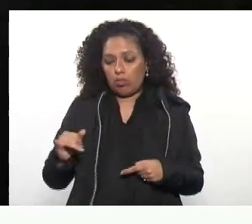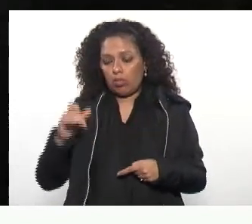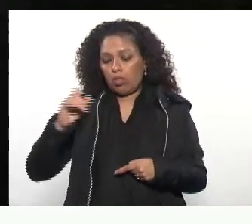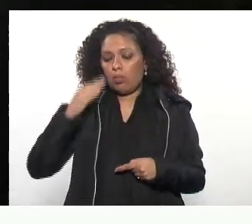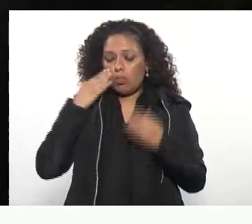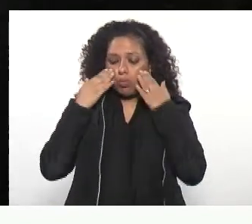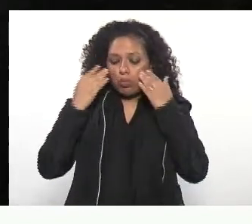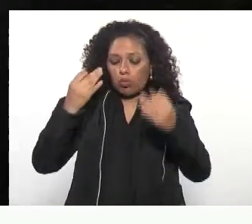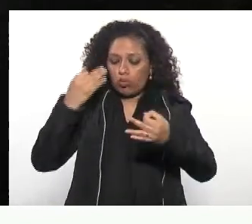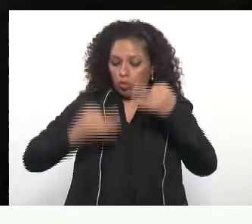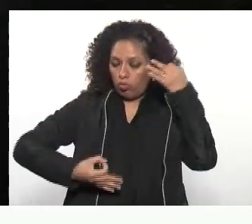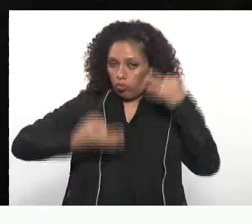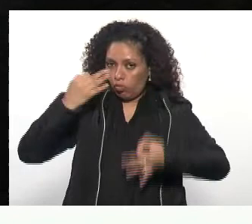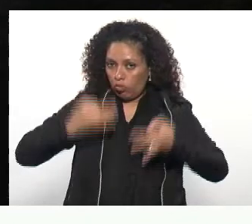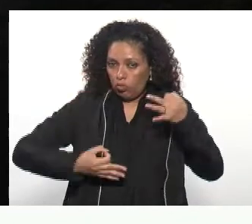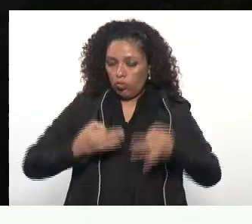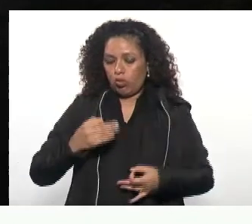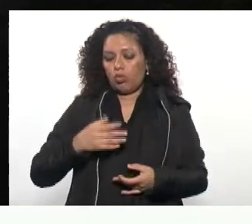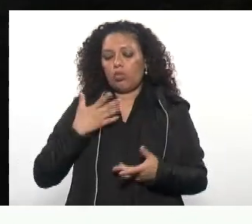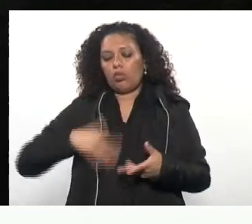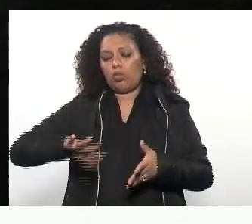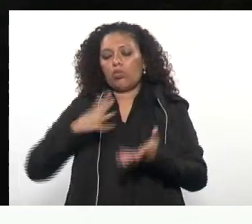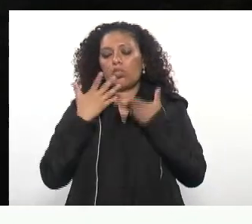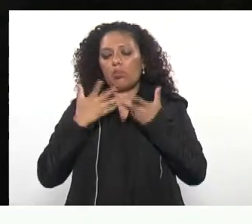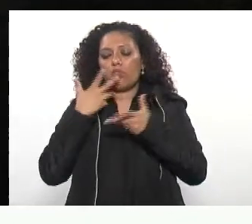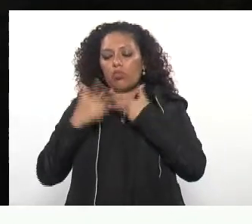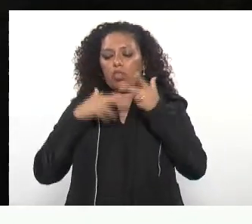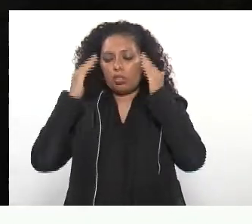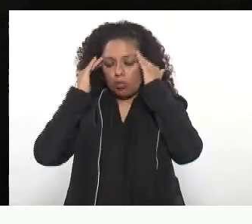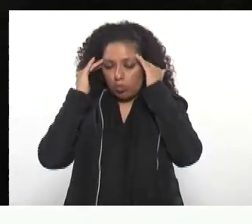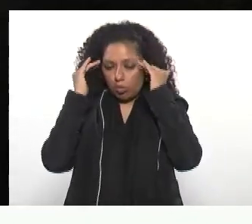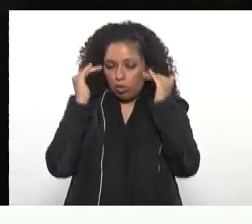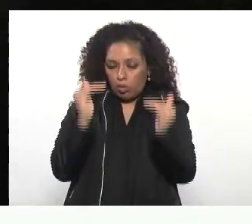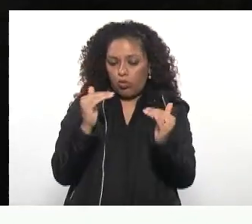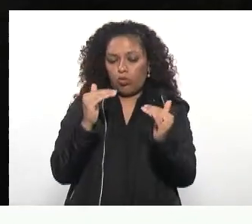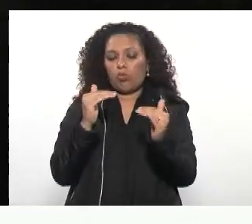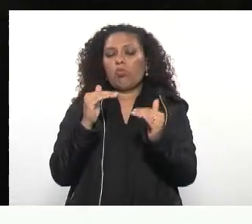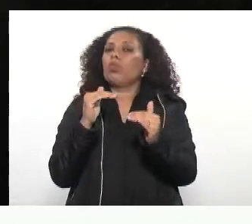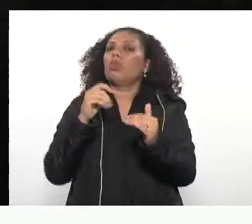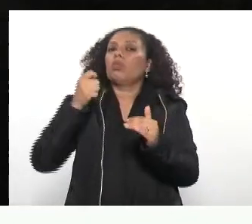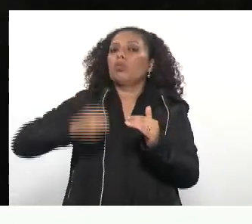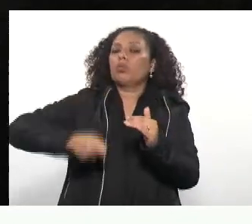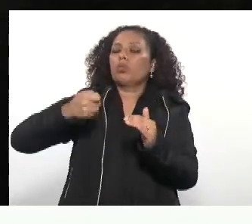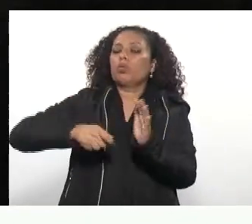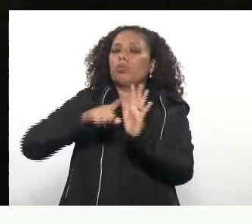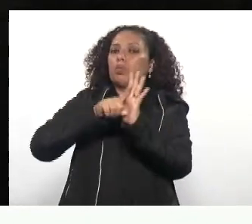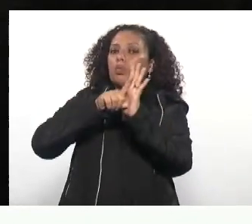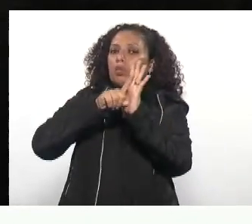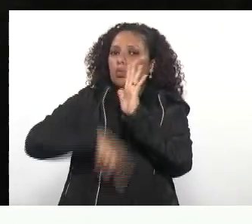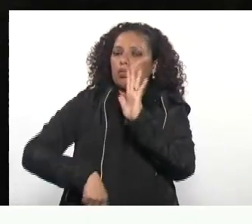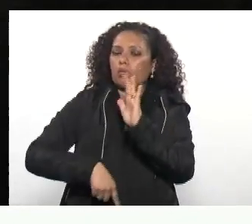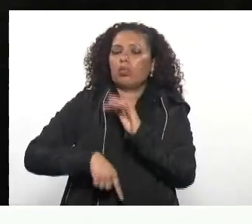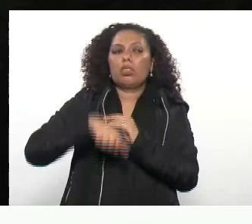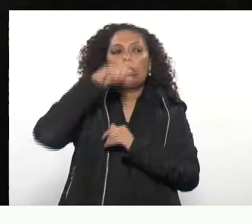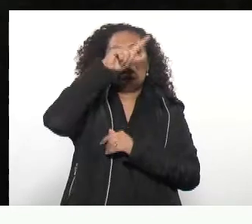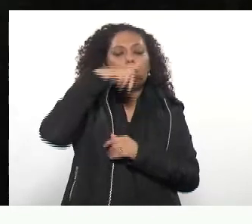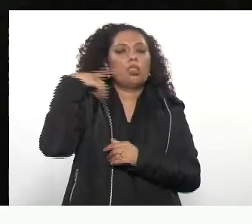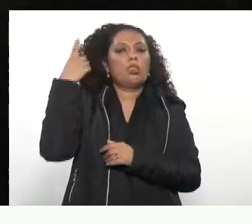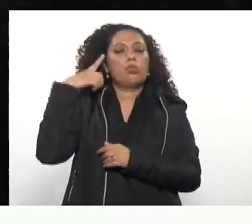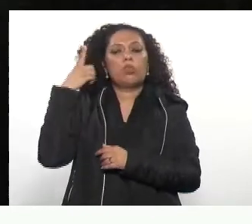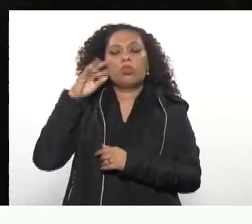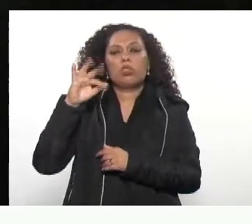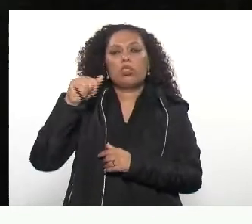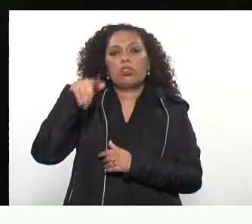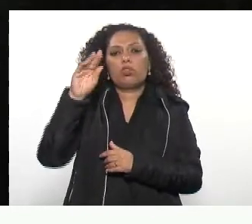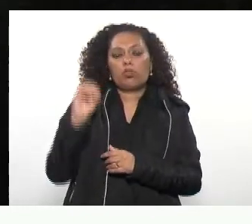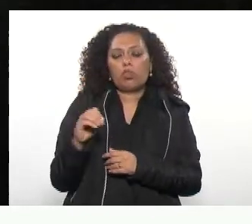justiça eu faço, adentrar essa questão da tarifa social, do respeito a ela, de uma eventual mudança ou ampliação de critério, foi o deputado Tiago Pampolho,